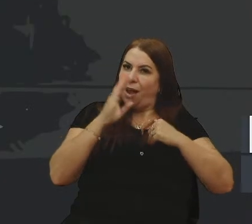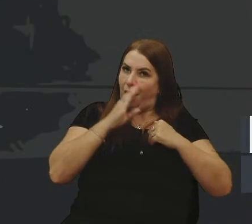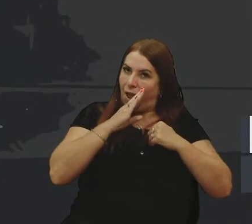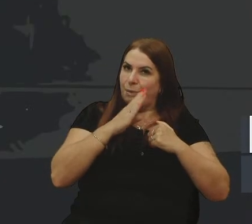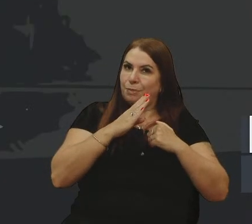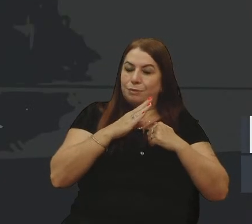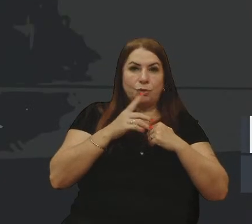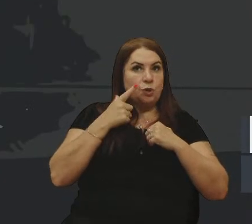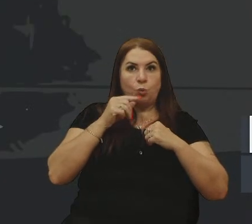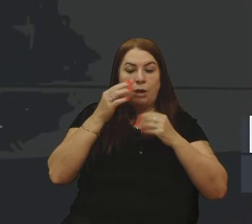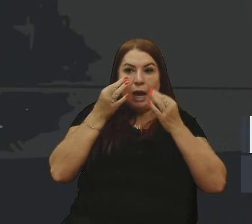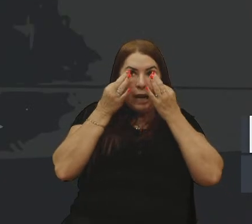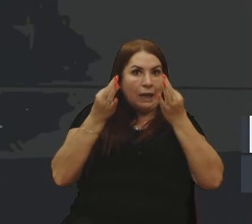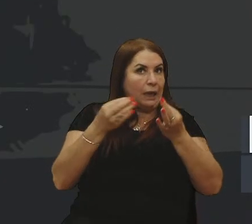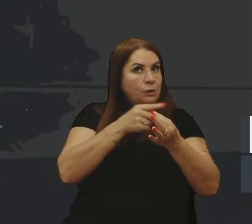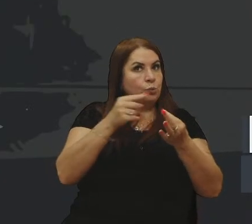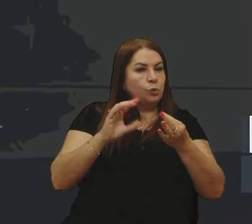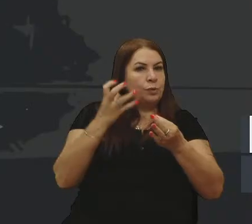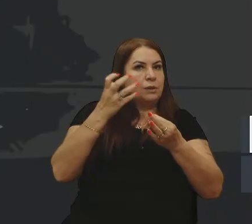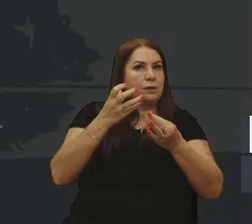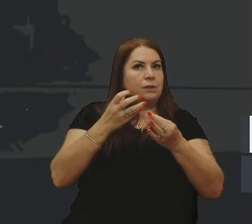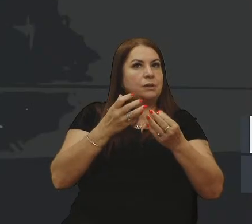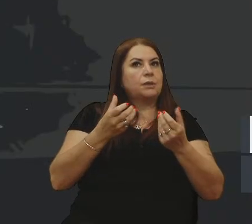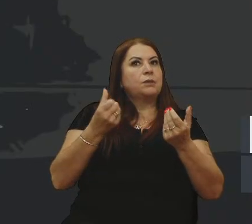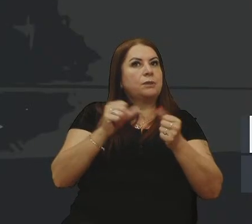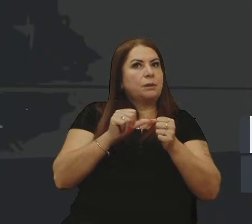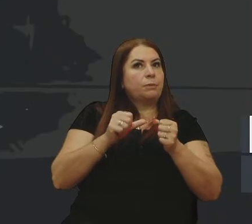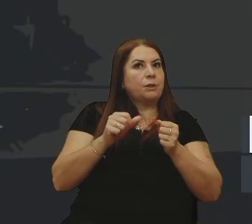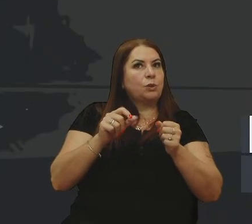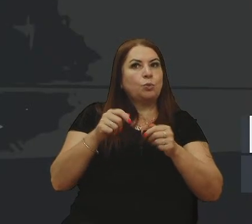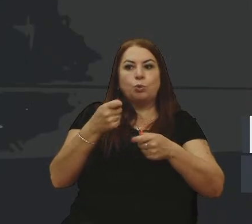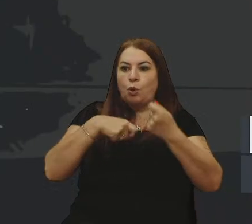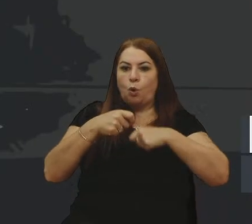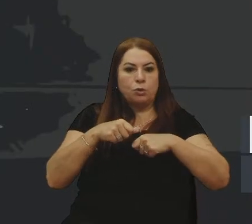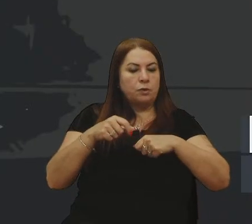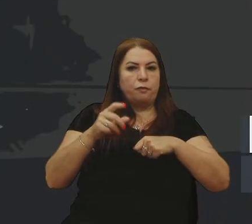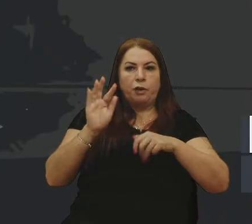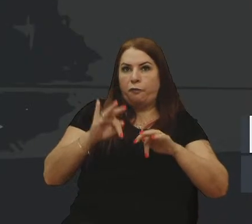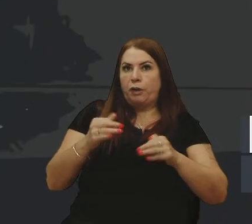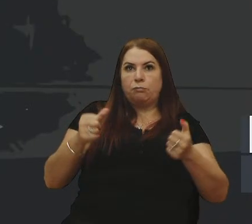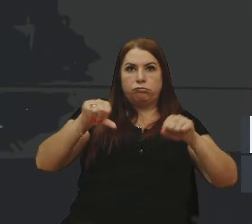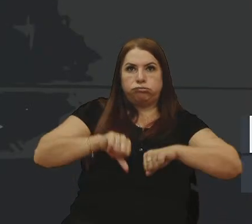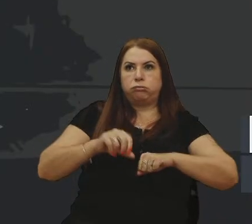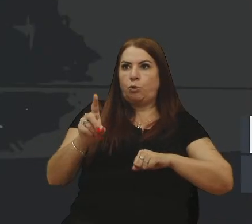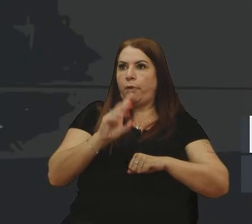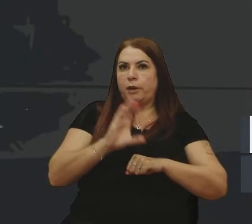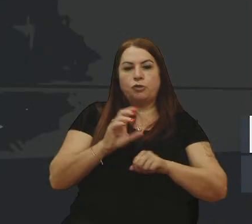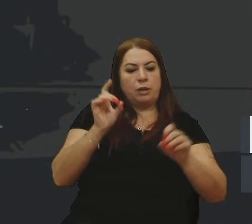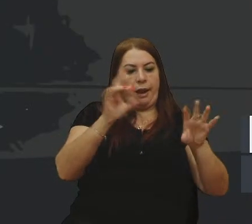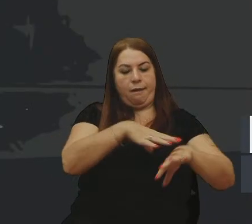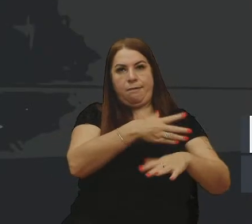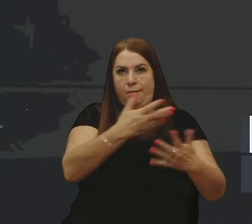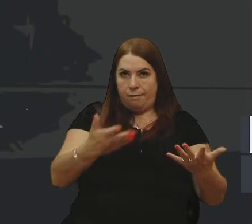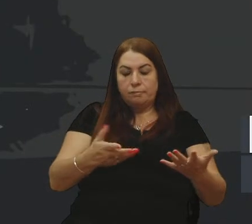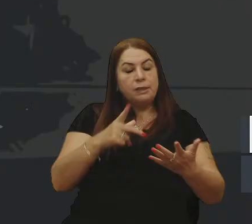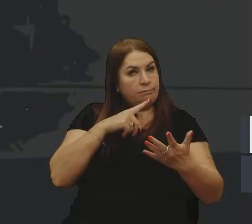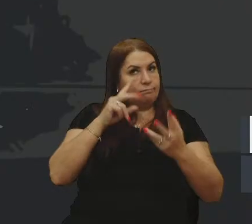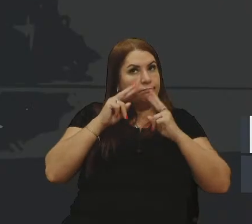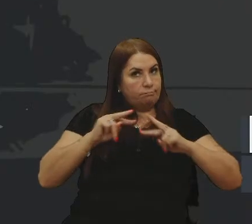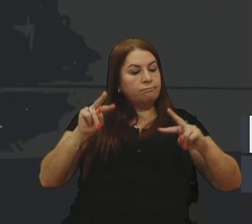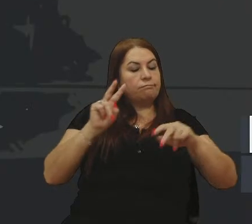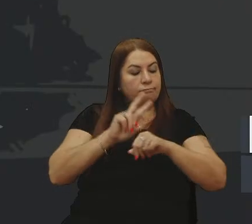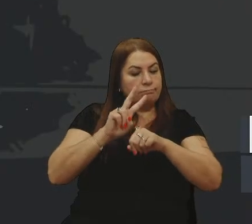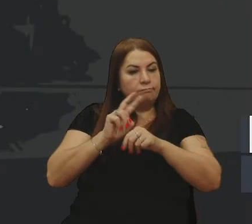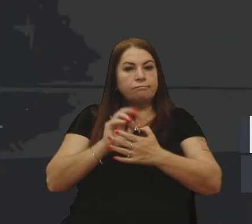gente não está ligado no que está acontecendo no movimento, ele rapidamente, teu negócio fica desatualizado e a clientela simplesmente te abandona, né? Então tem que ter esse